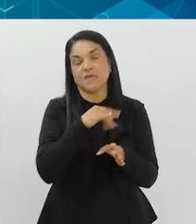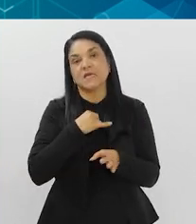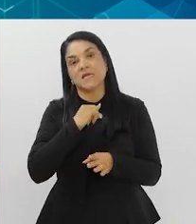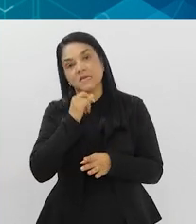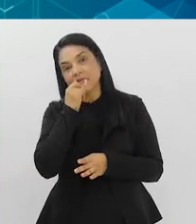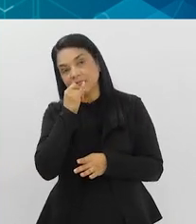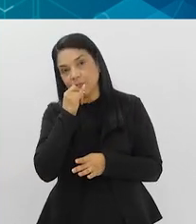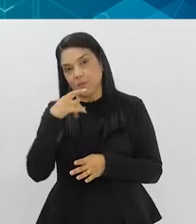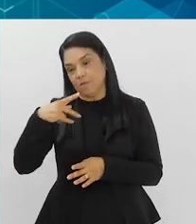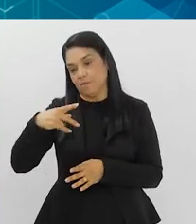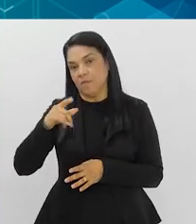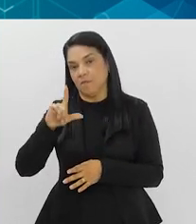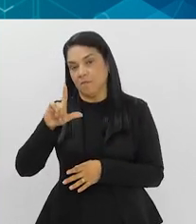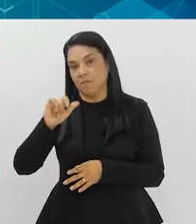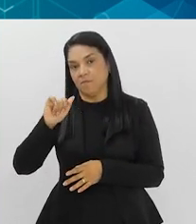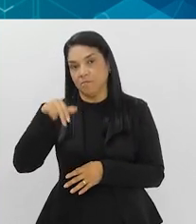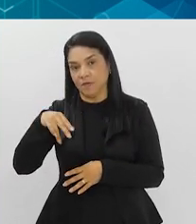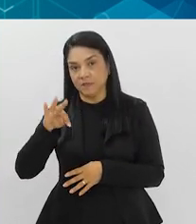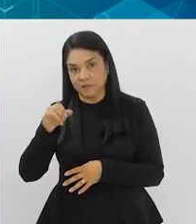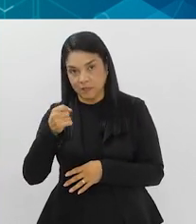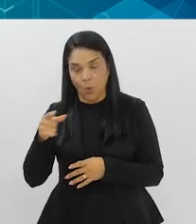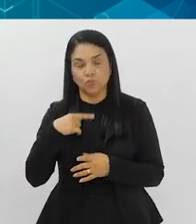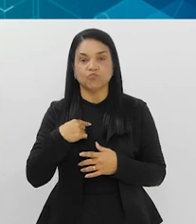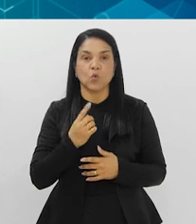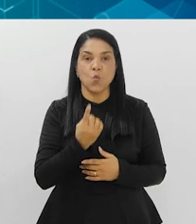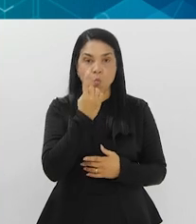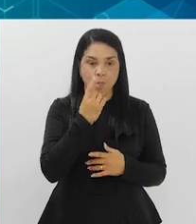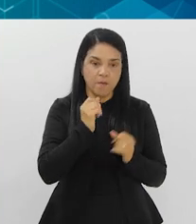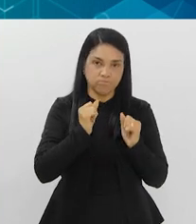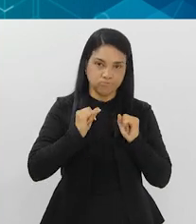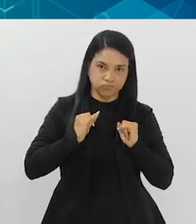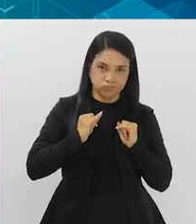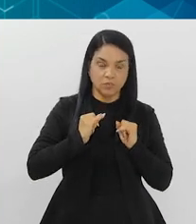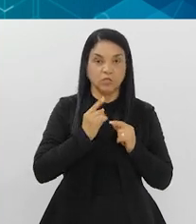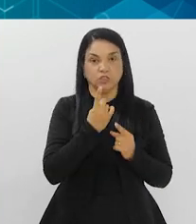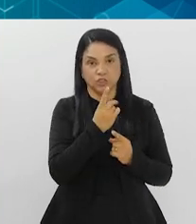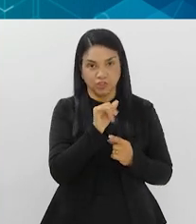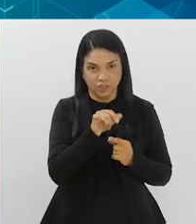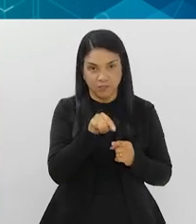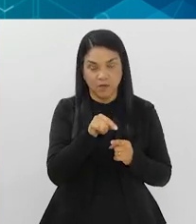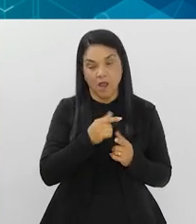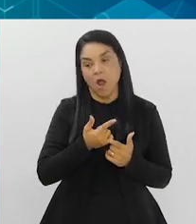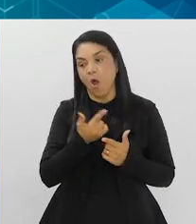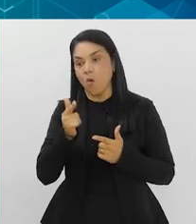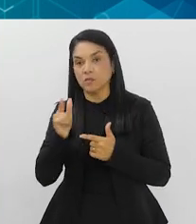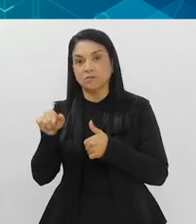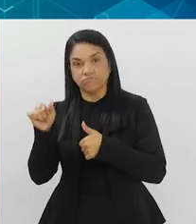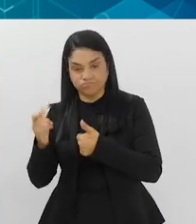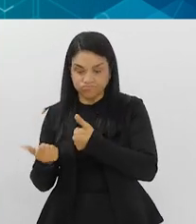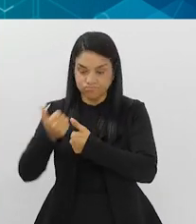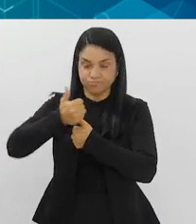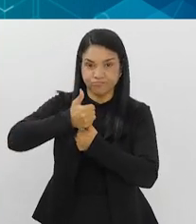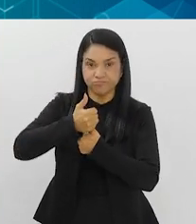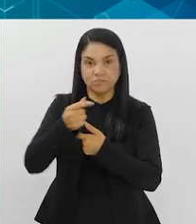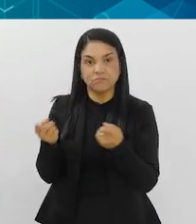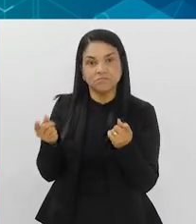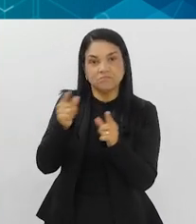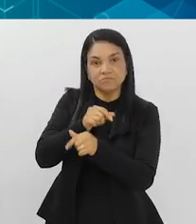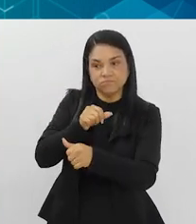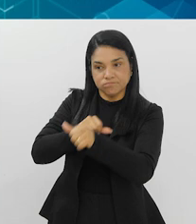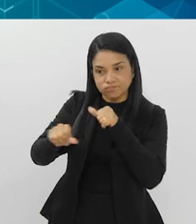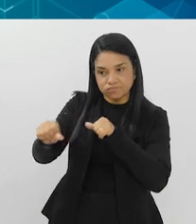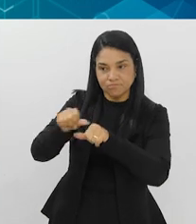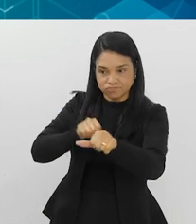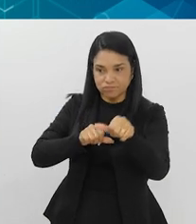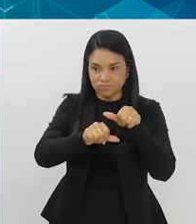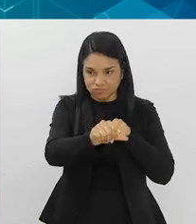plantão. Então, eu folgo esse dia e aí uma outra colega que consegue fazer essa mesma função vai folgar num outro